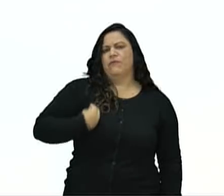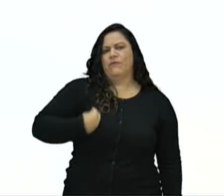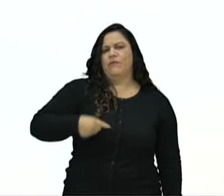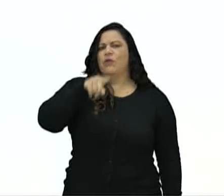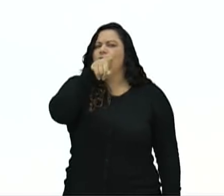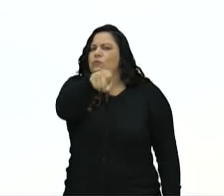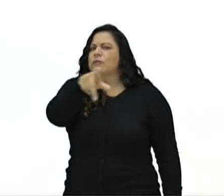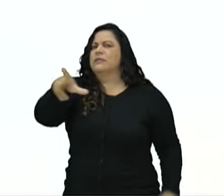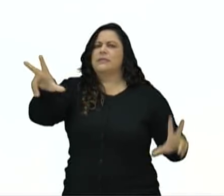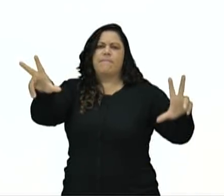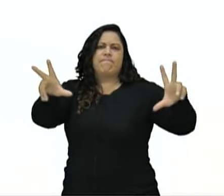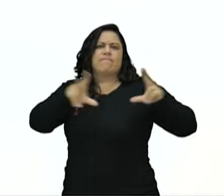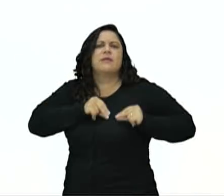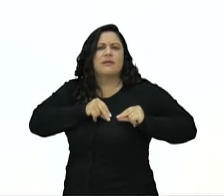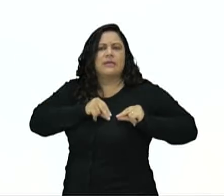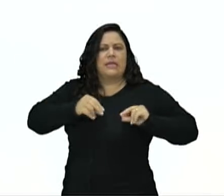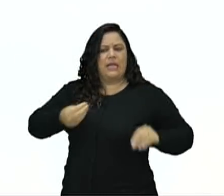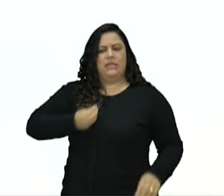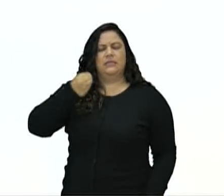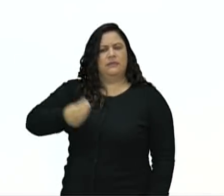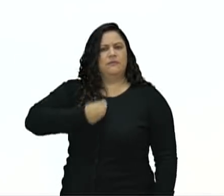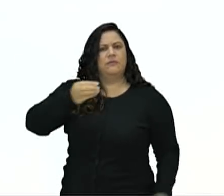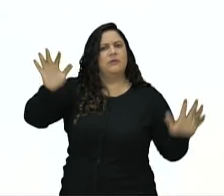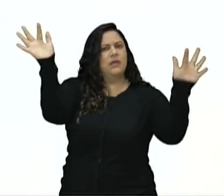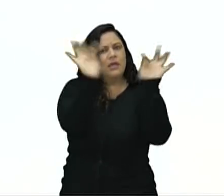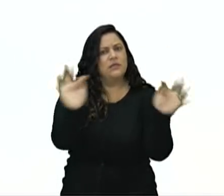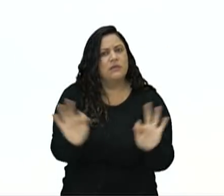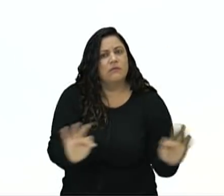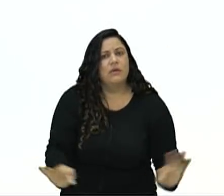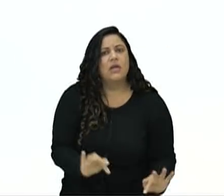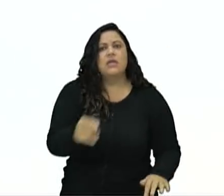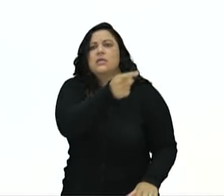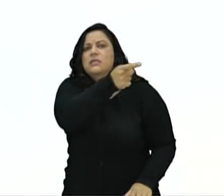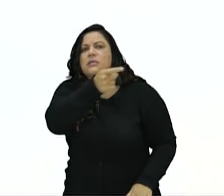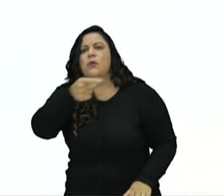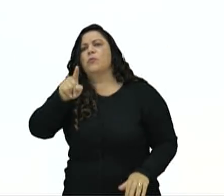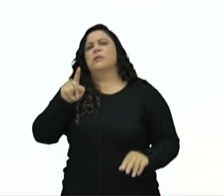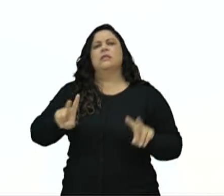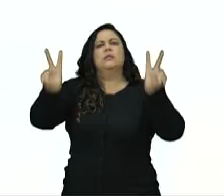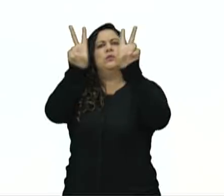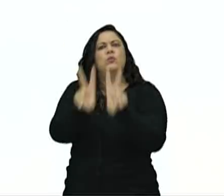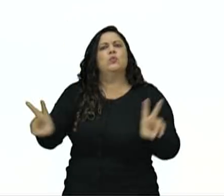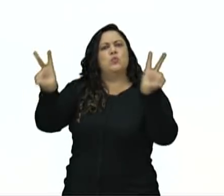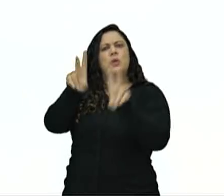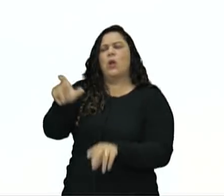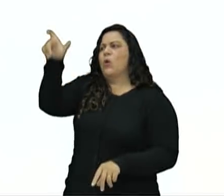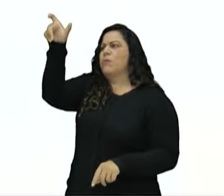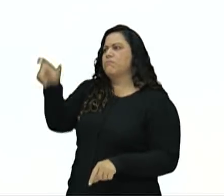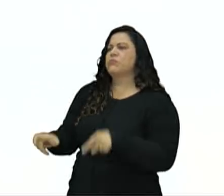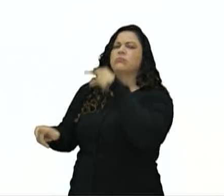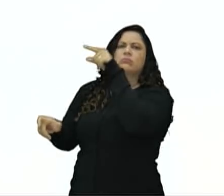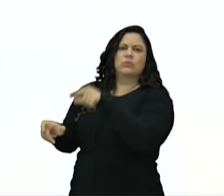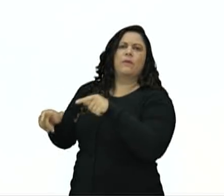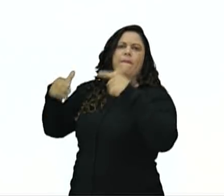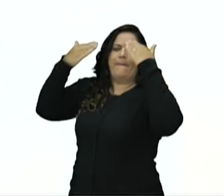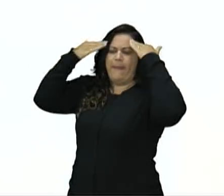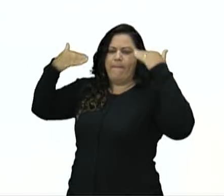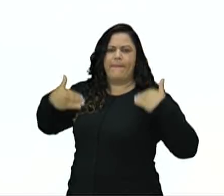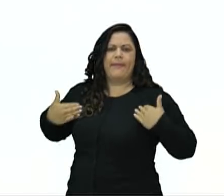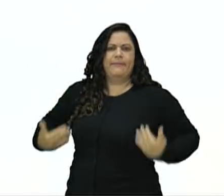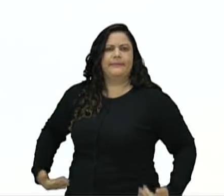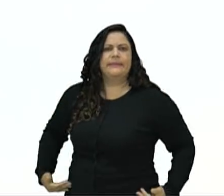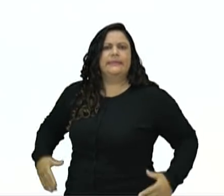merece viver, merece ser feliz. Você não precisa validar o seu valor na sua aparência, pelo tamanho da